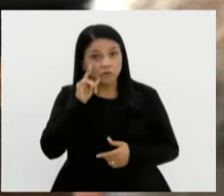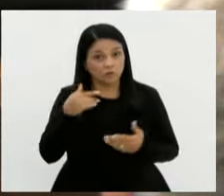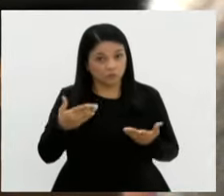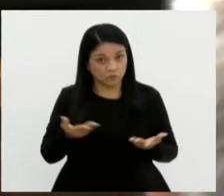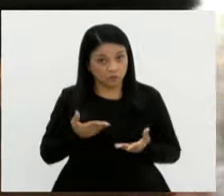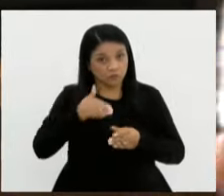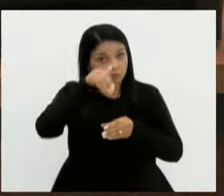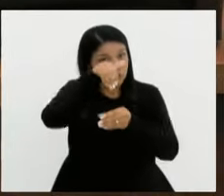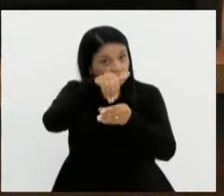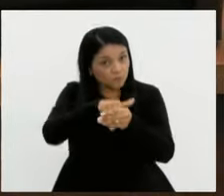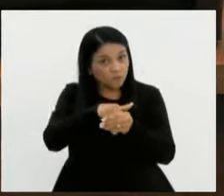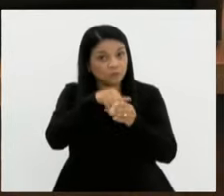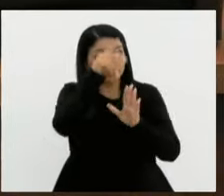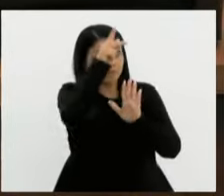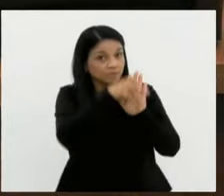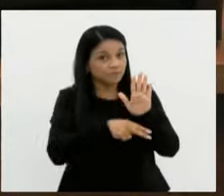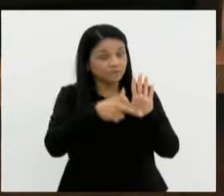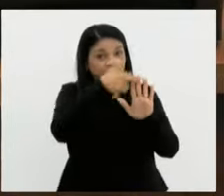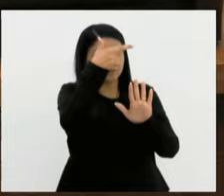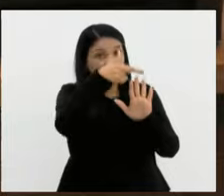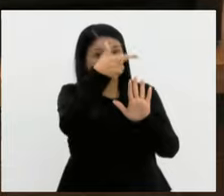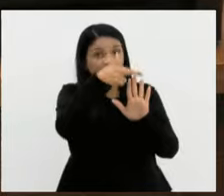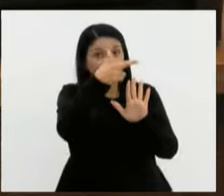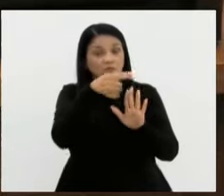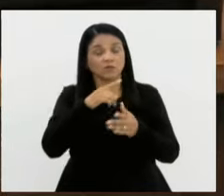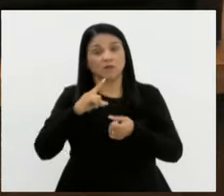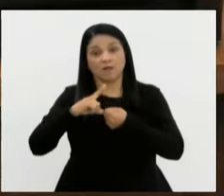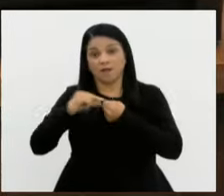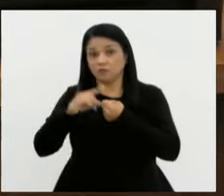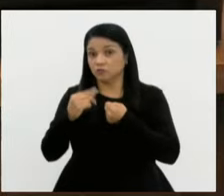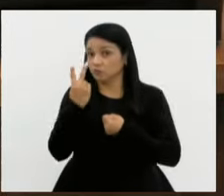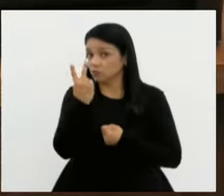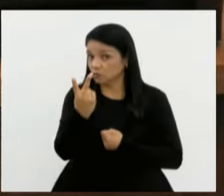projeto de resolução com dois artigos. Primeiro artigo,